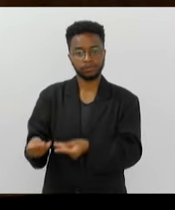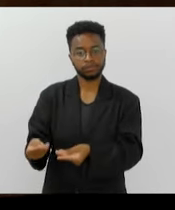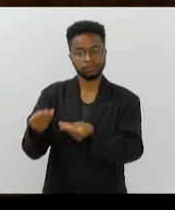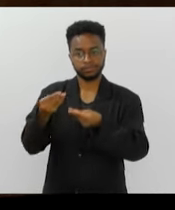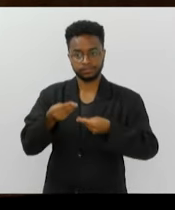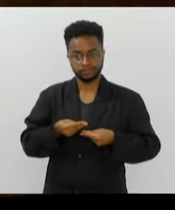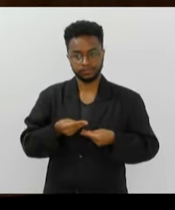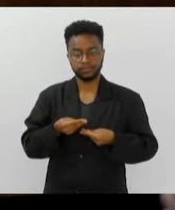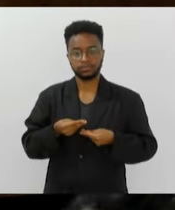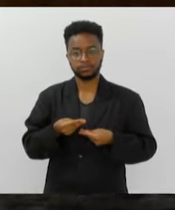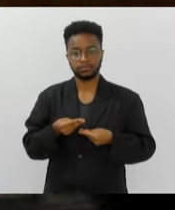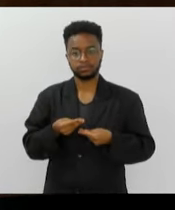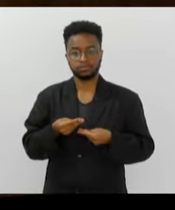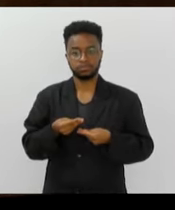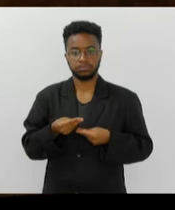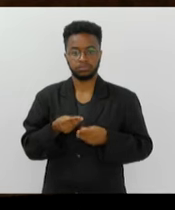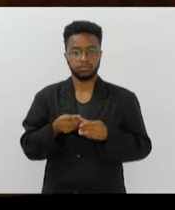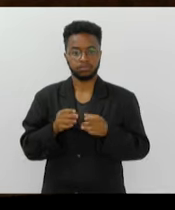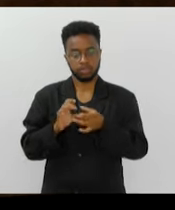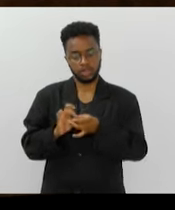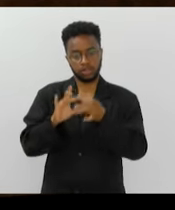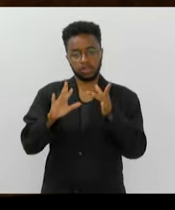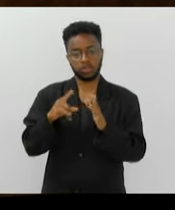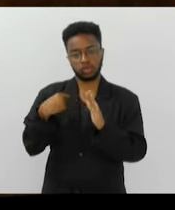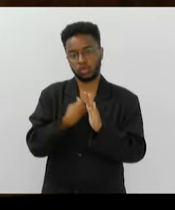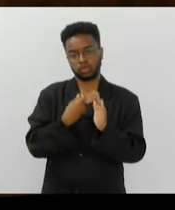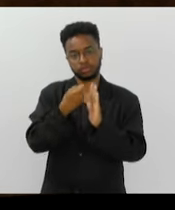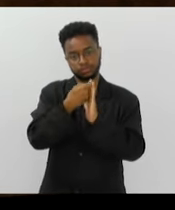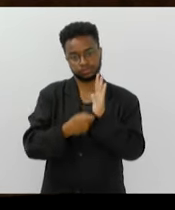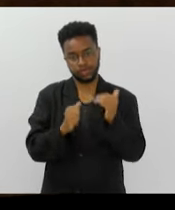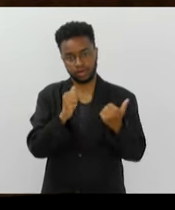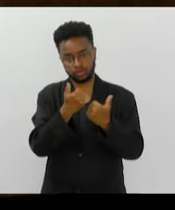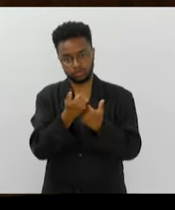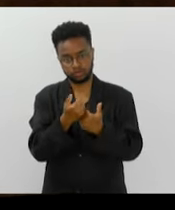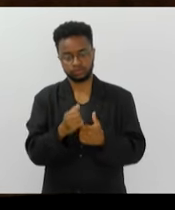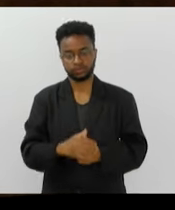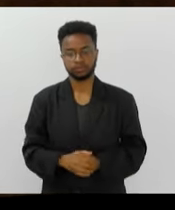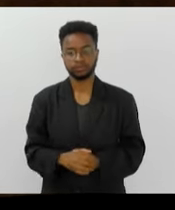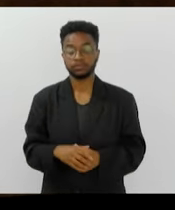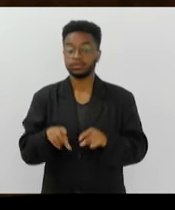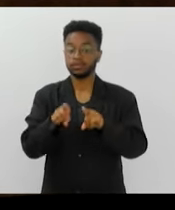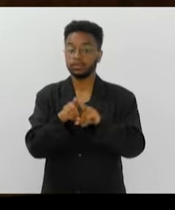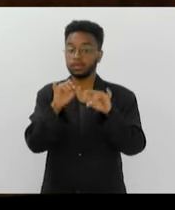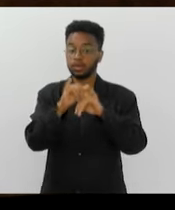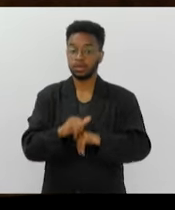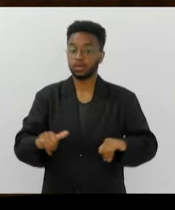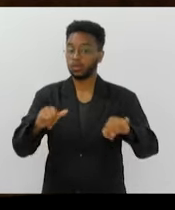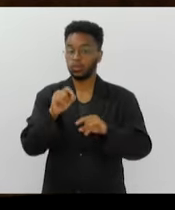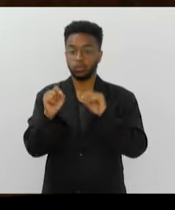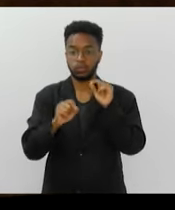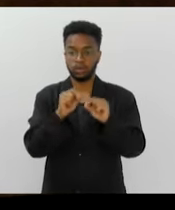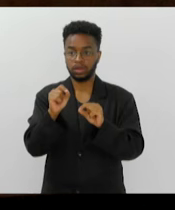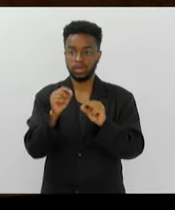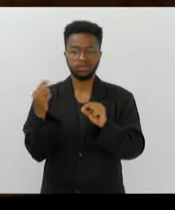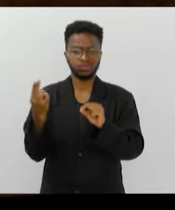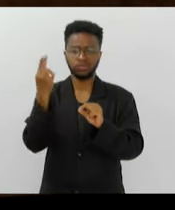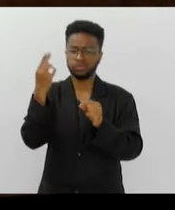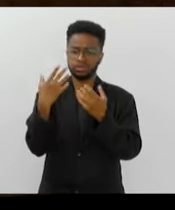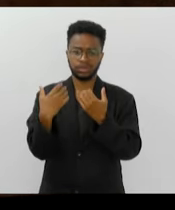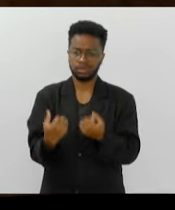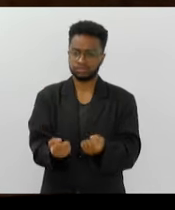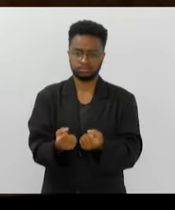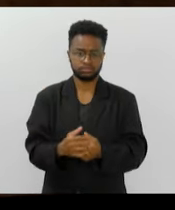concedeu essa coautoria e dizer de que é inadmissível